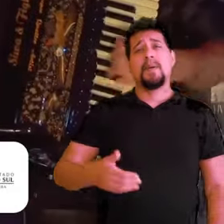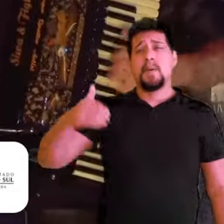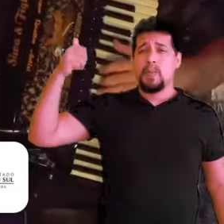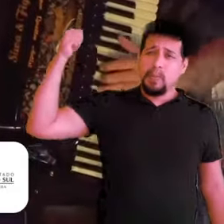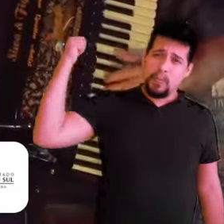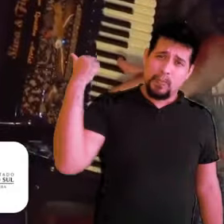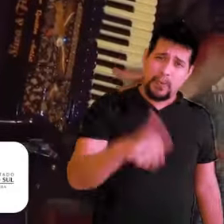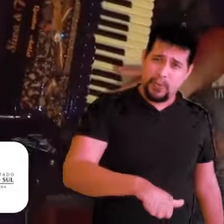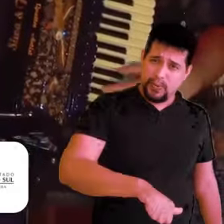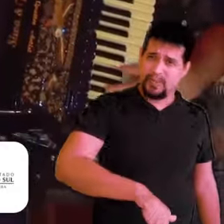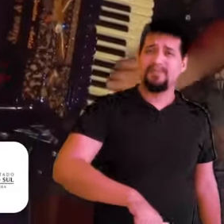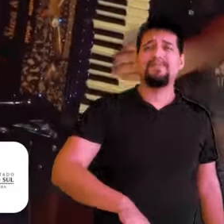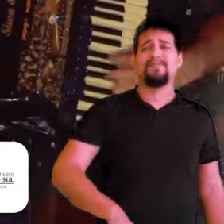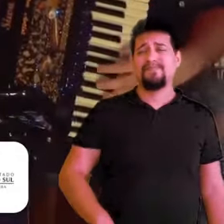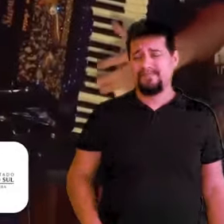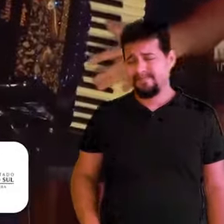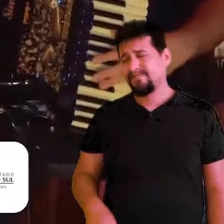enlouquecer. É pior